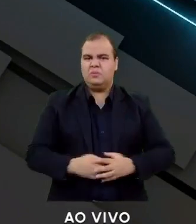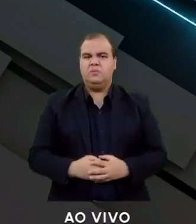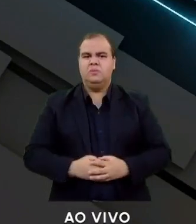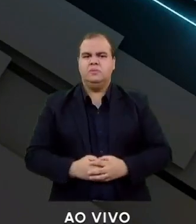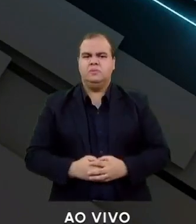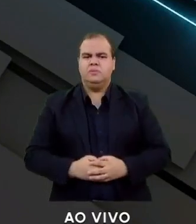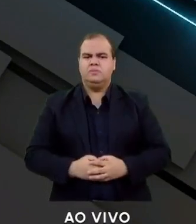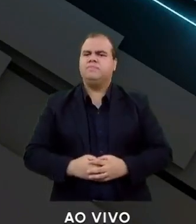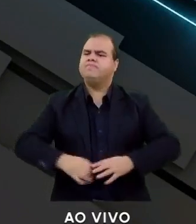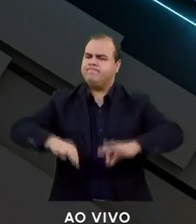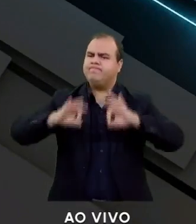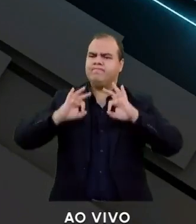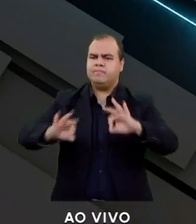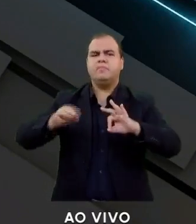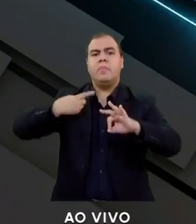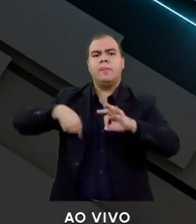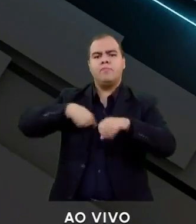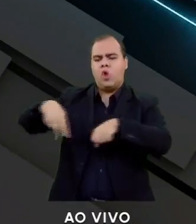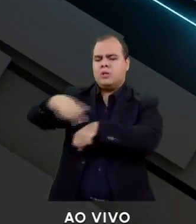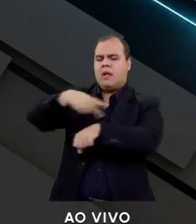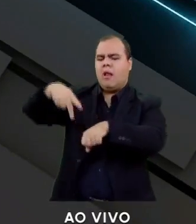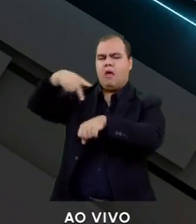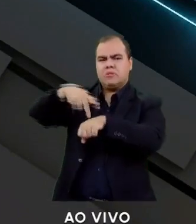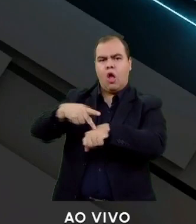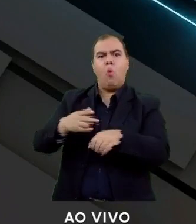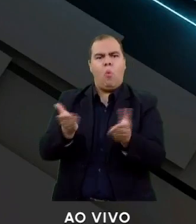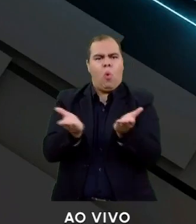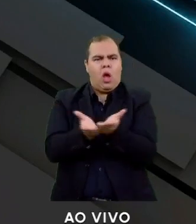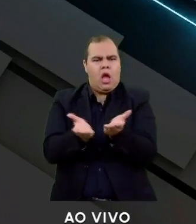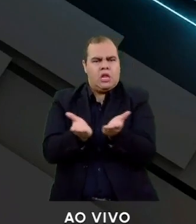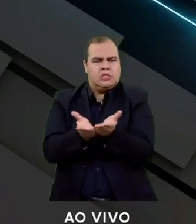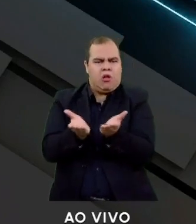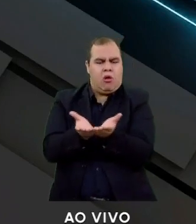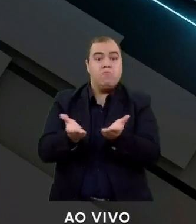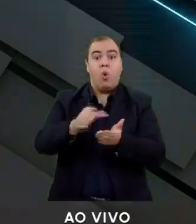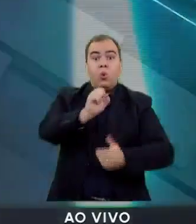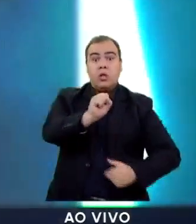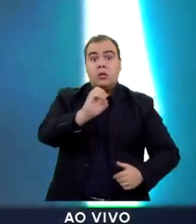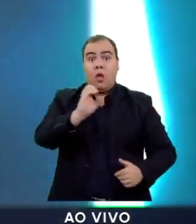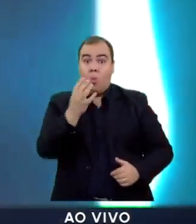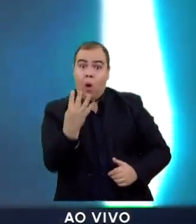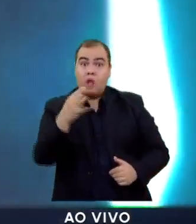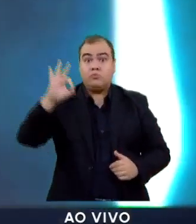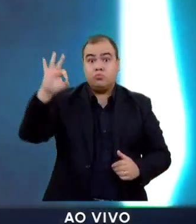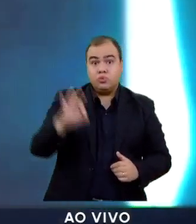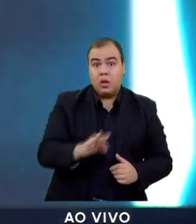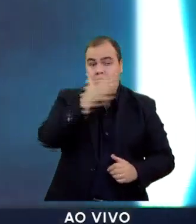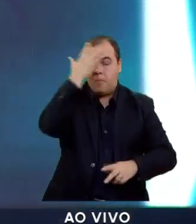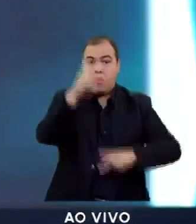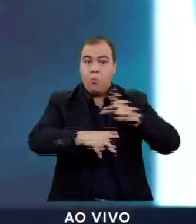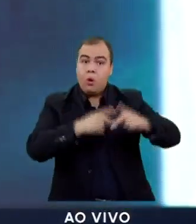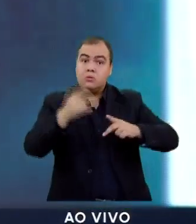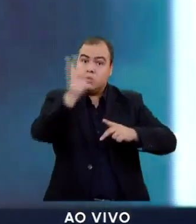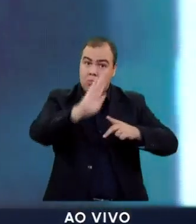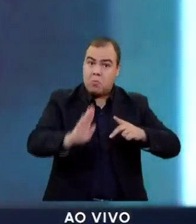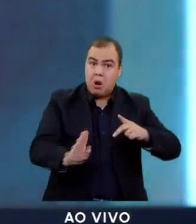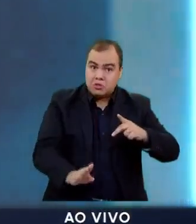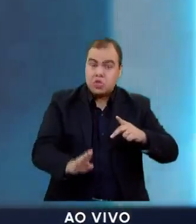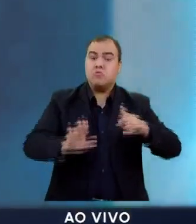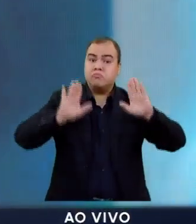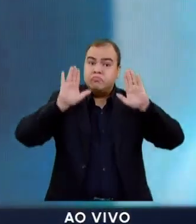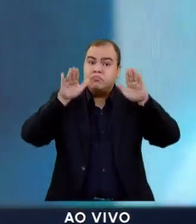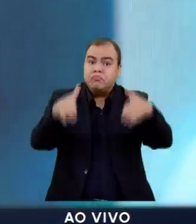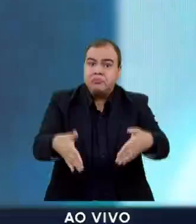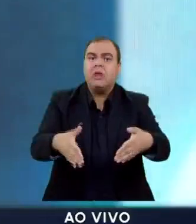certeza nós somos uma nação cristã 84% da população no Brasil é uma população Cristã